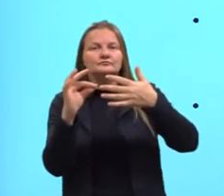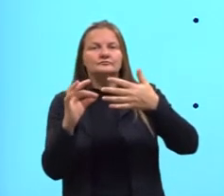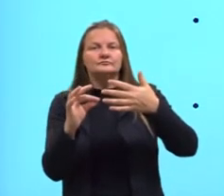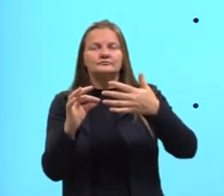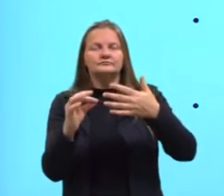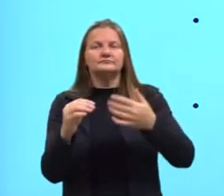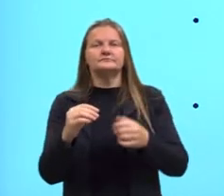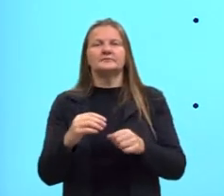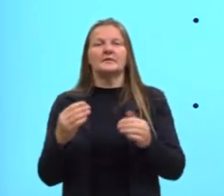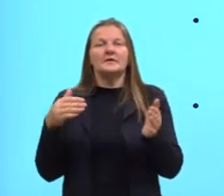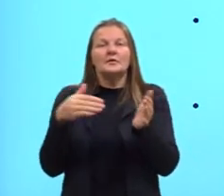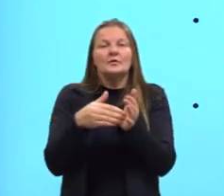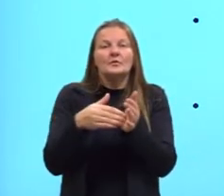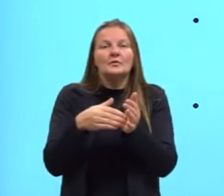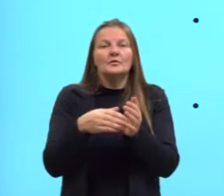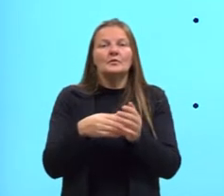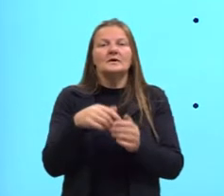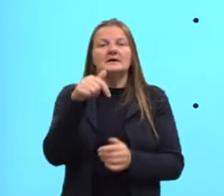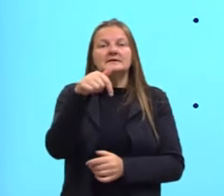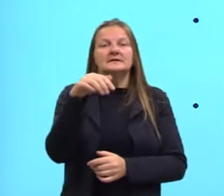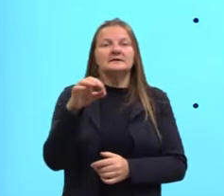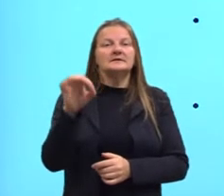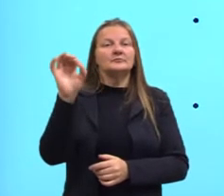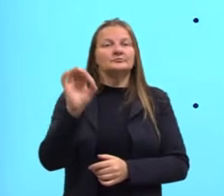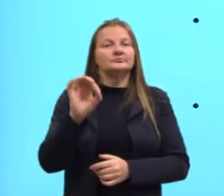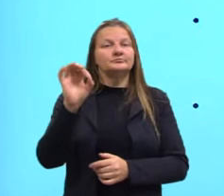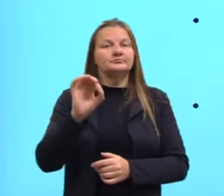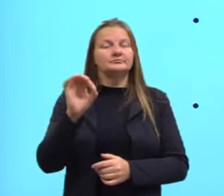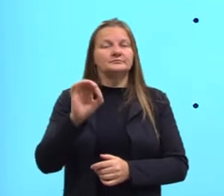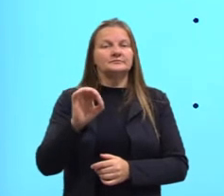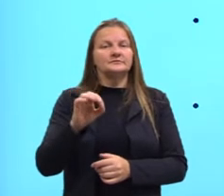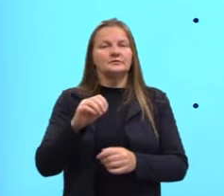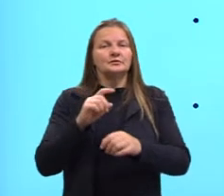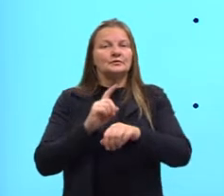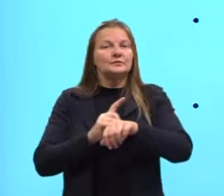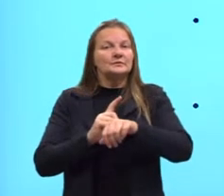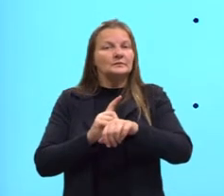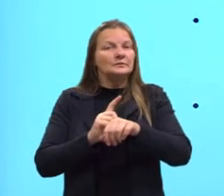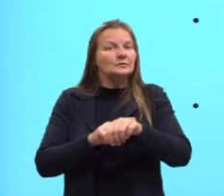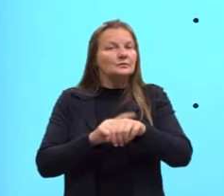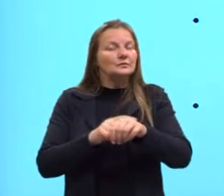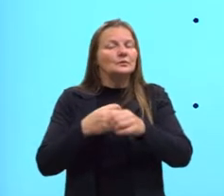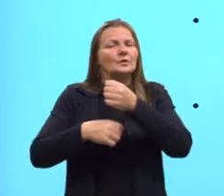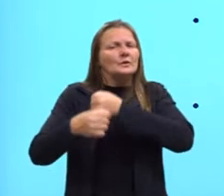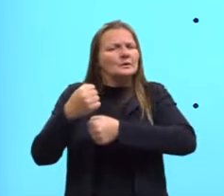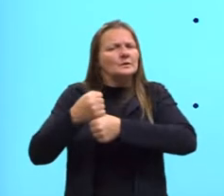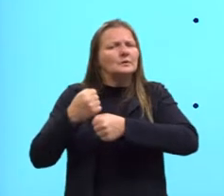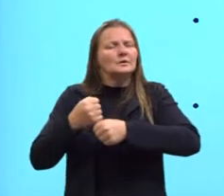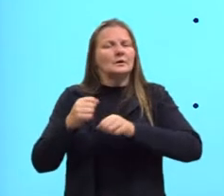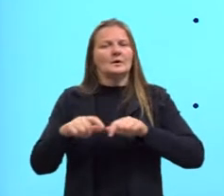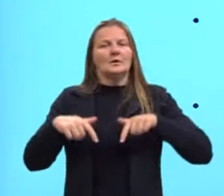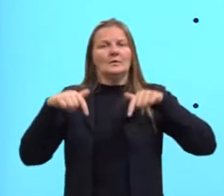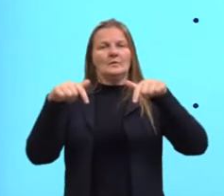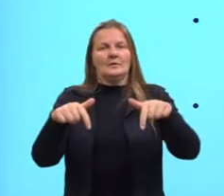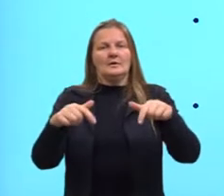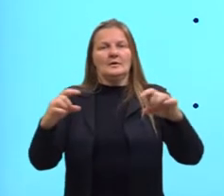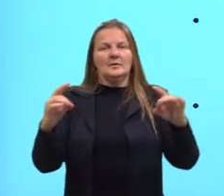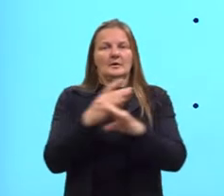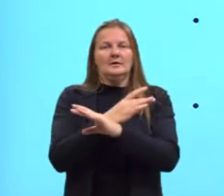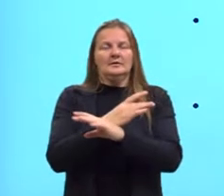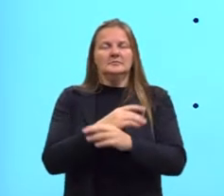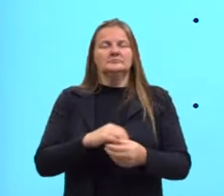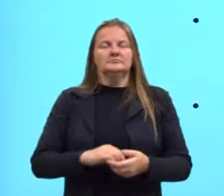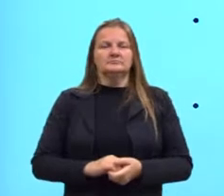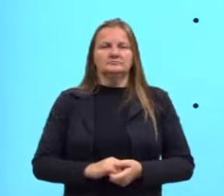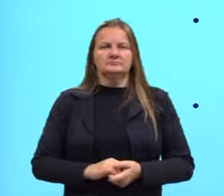buscamos então é chegar ali em setenta por cento do tempo necessário para obter ali o curso